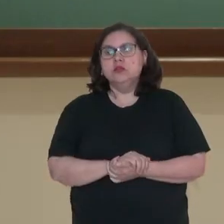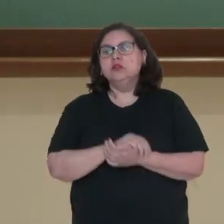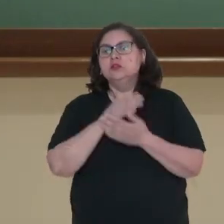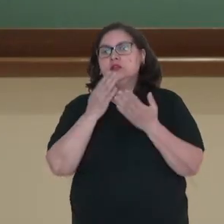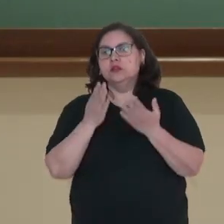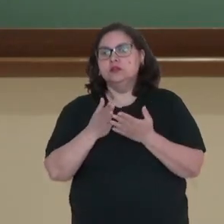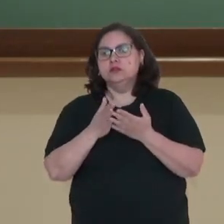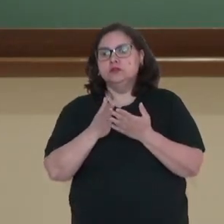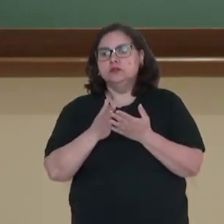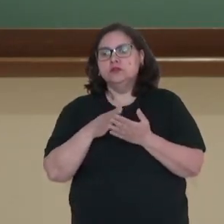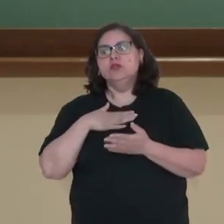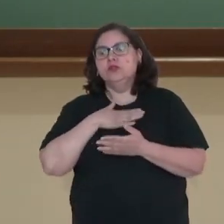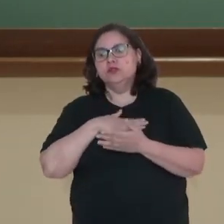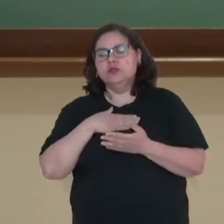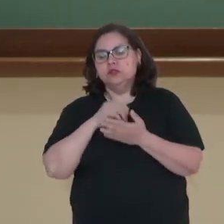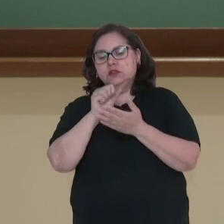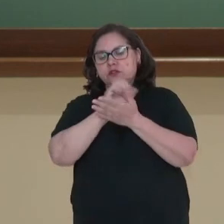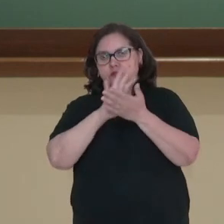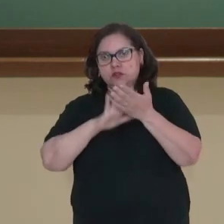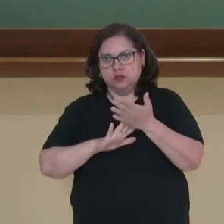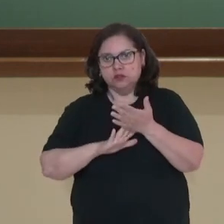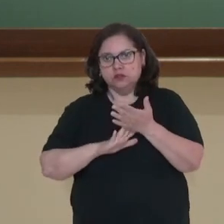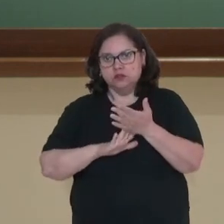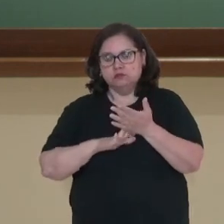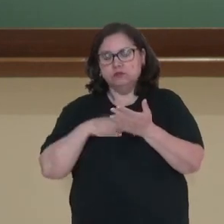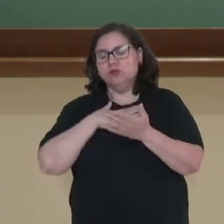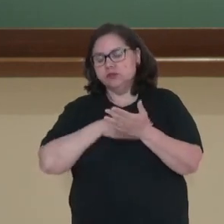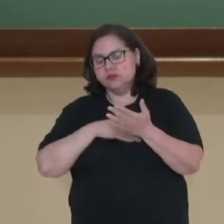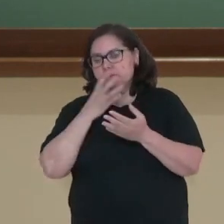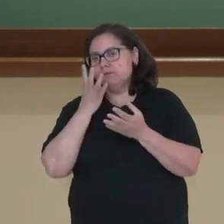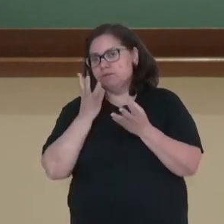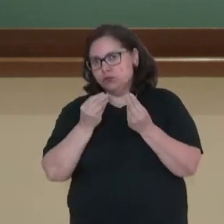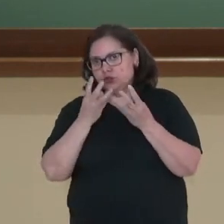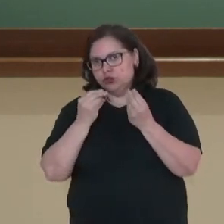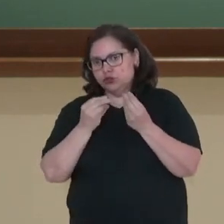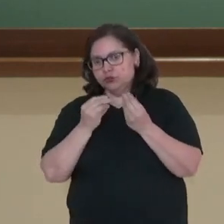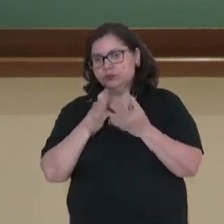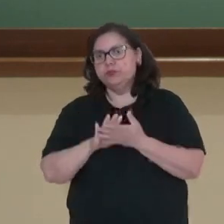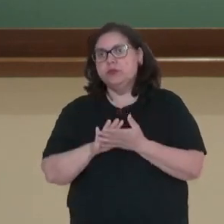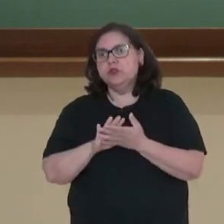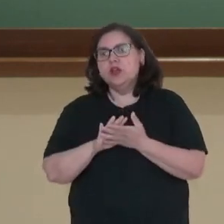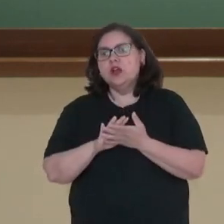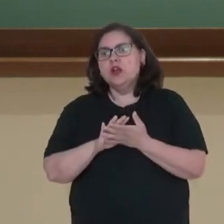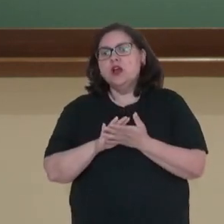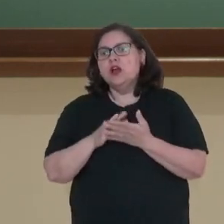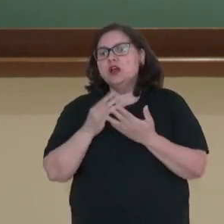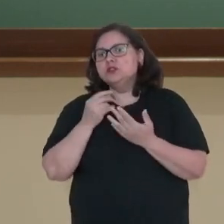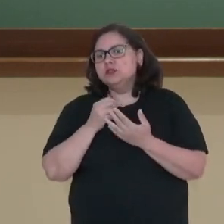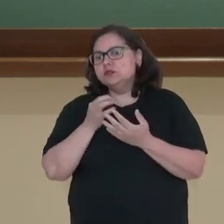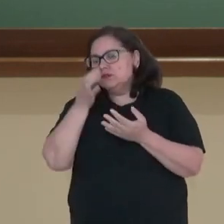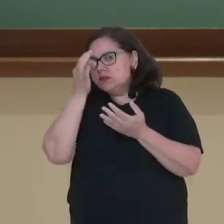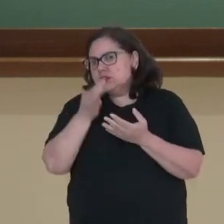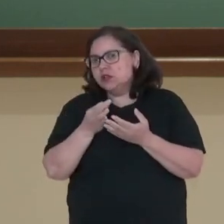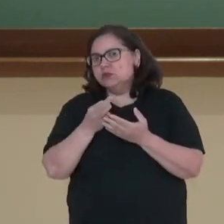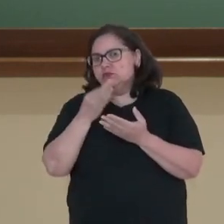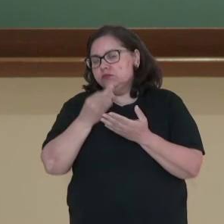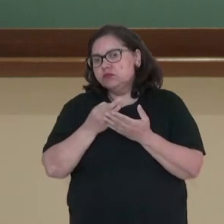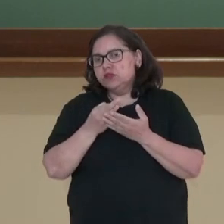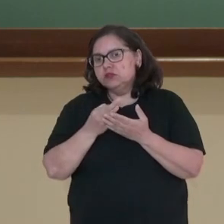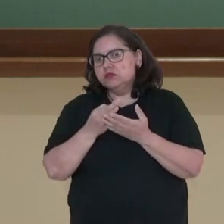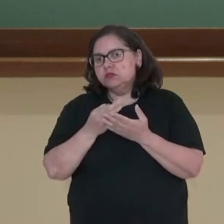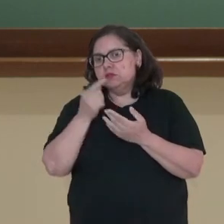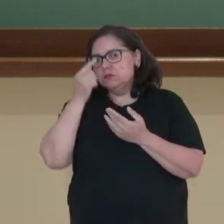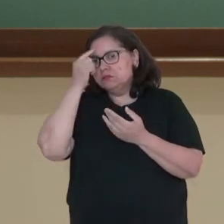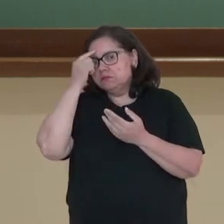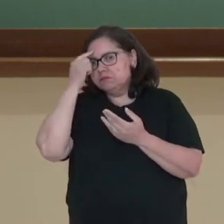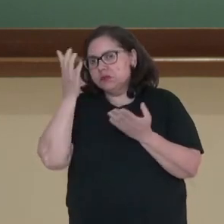Professor, gostei desse exercício, professor. Gostei bastante, professor. Acho que acertei, professor. Até